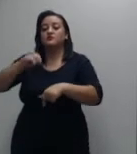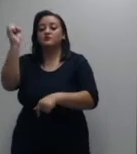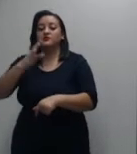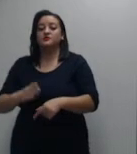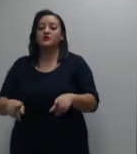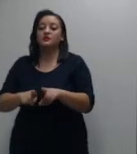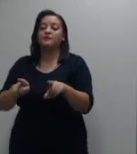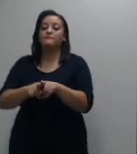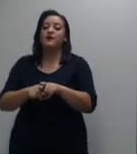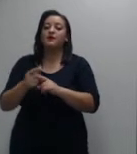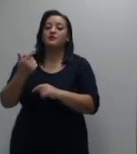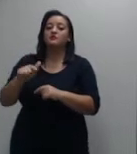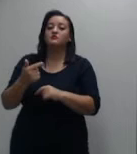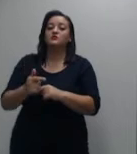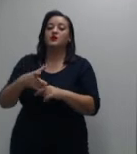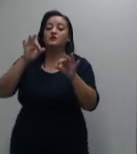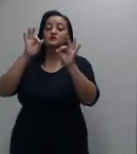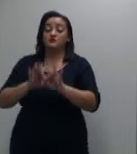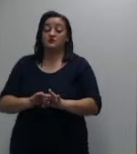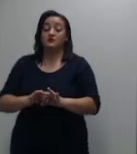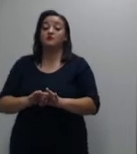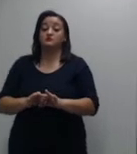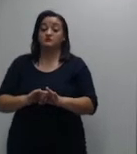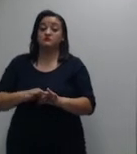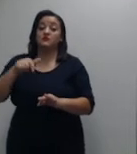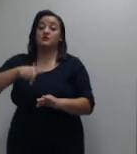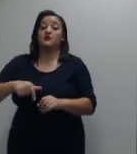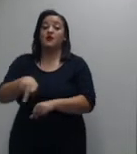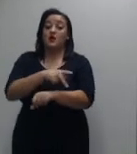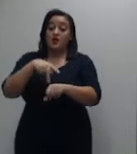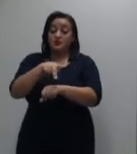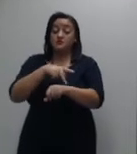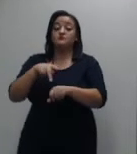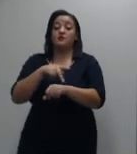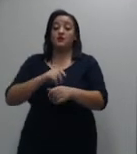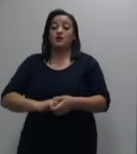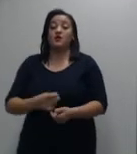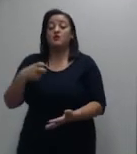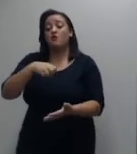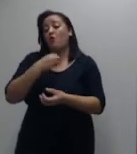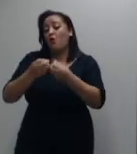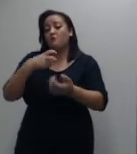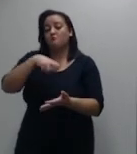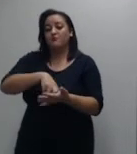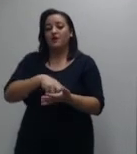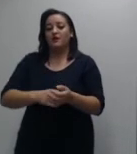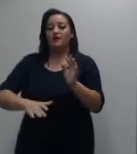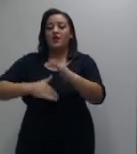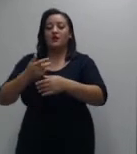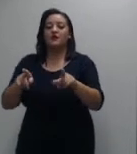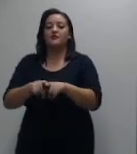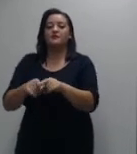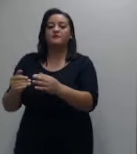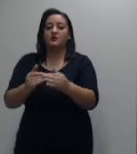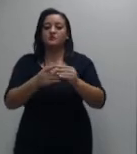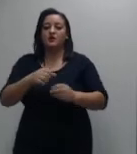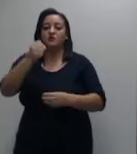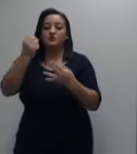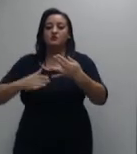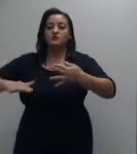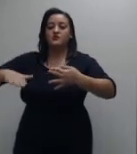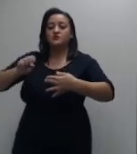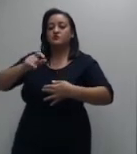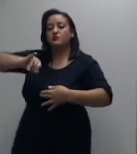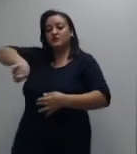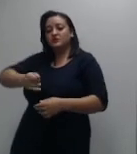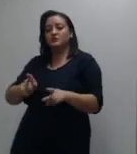será terá eficácia Neste País para fins penais não se vê Além disso nos termos da jurisprudência desta corte